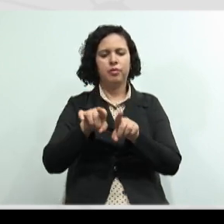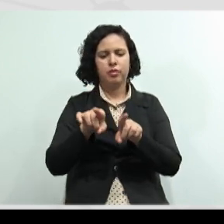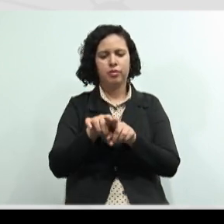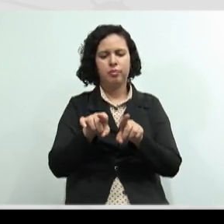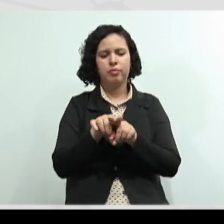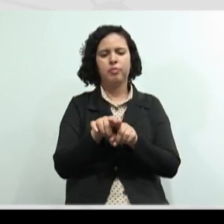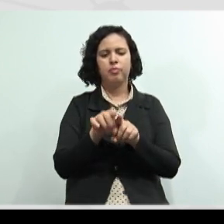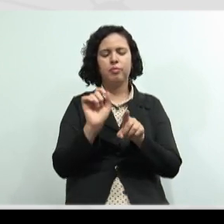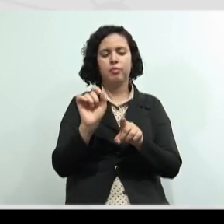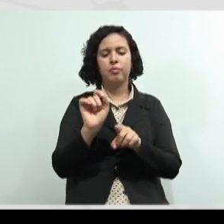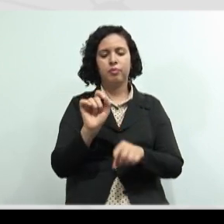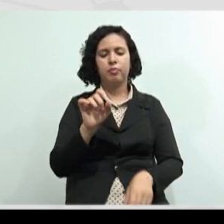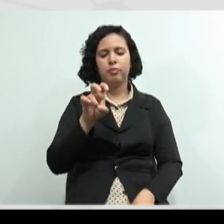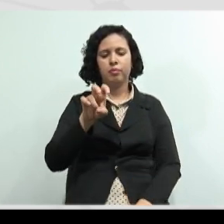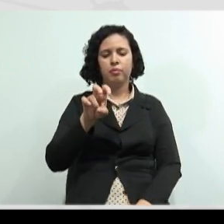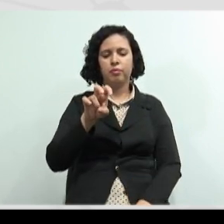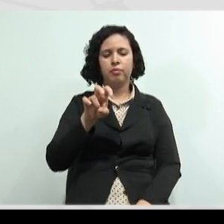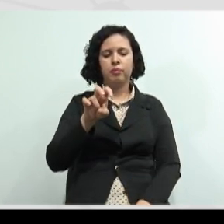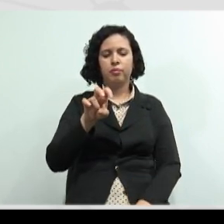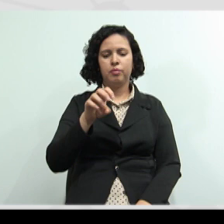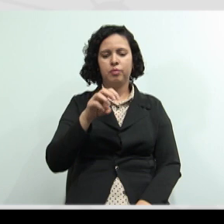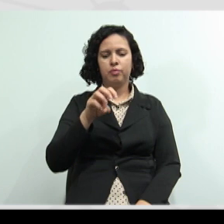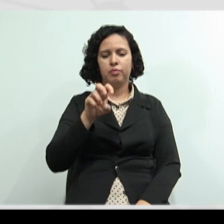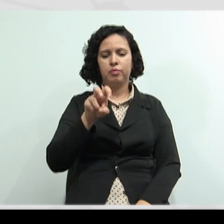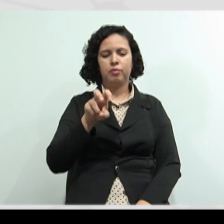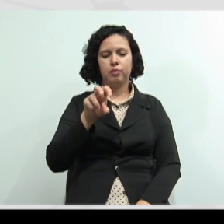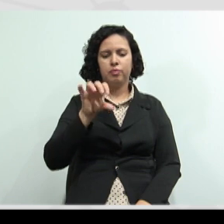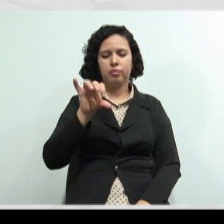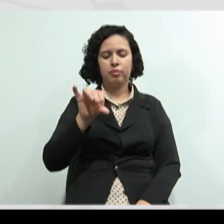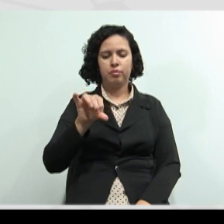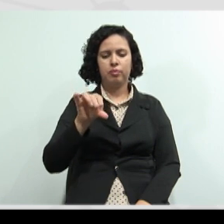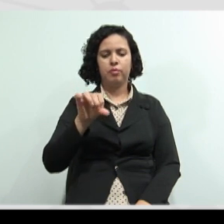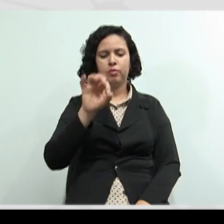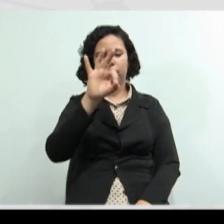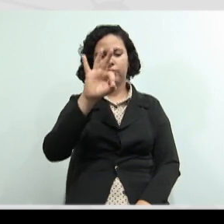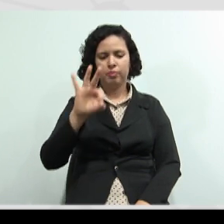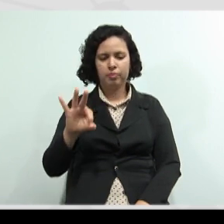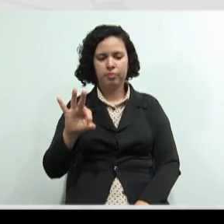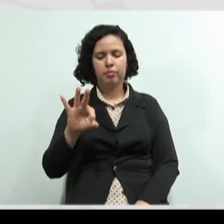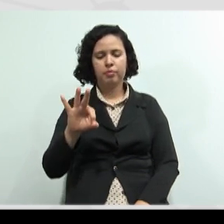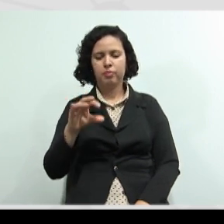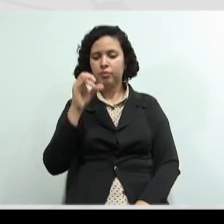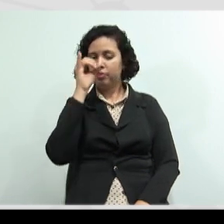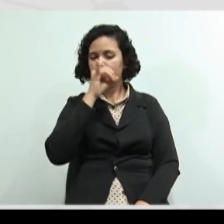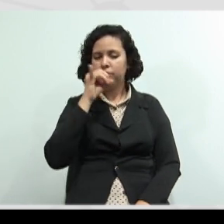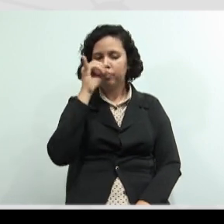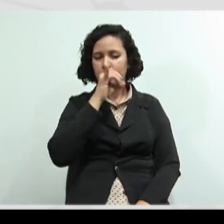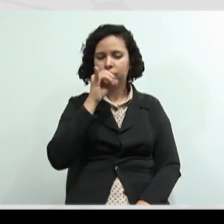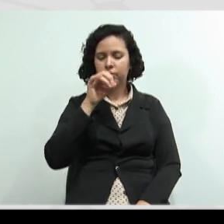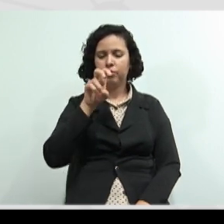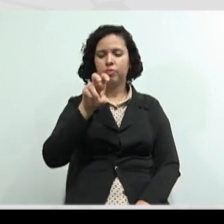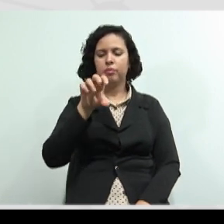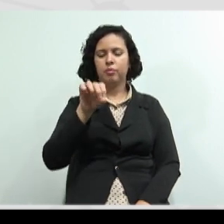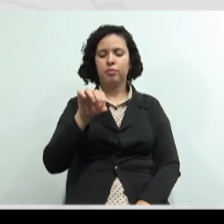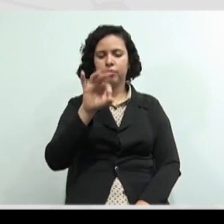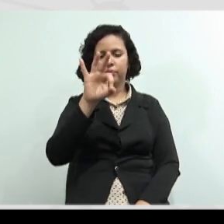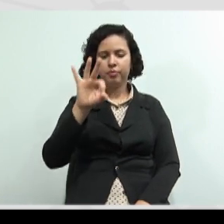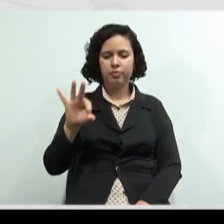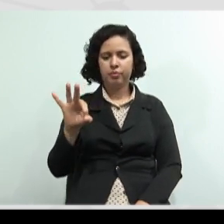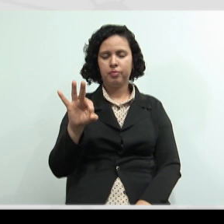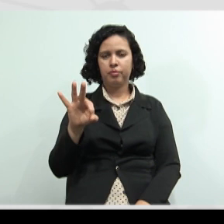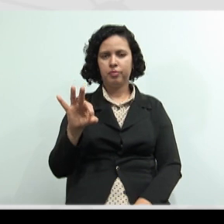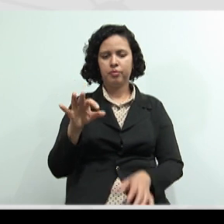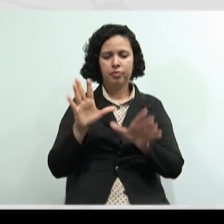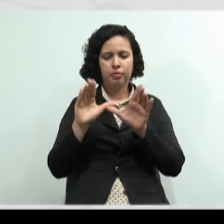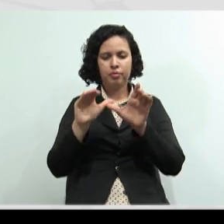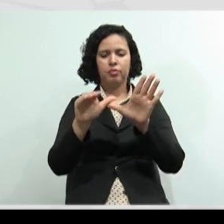de 59% do rebanho de suínos, de porcos, 50% das aves e 30%